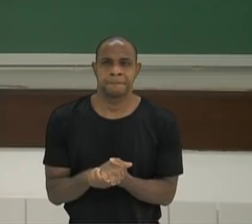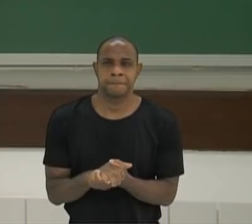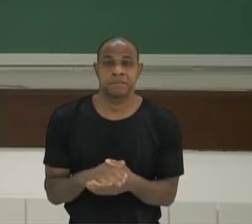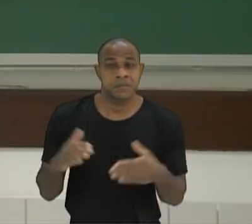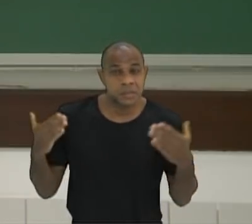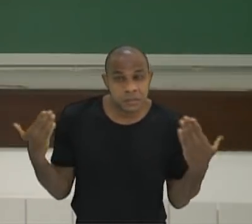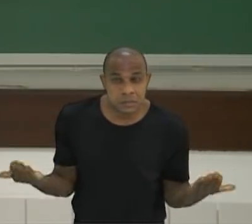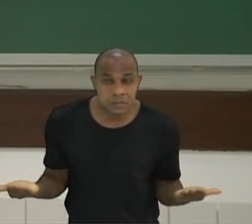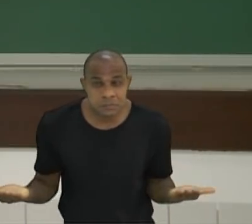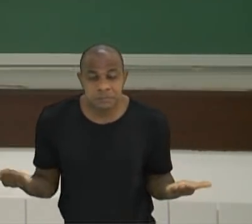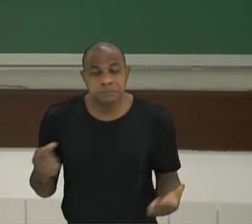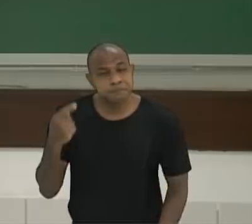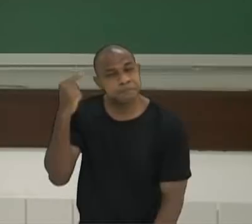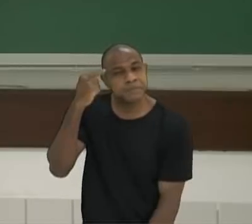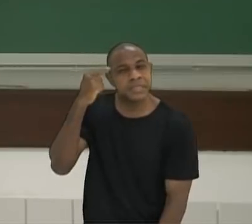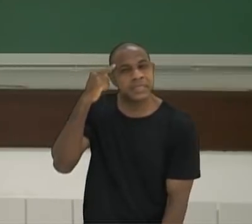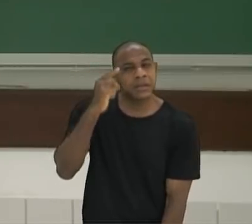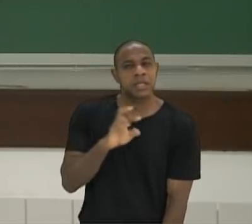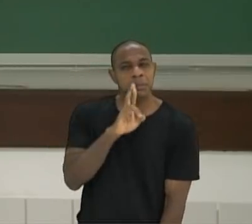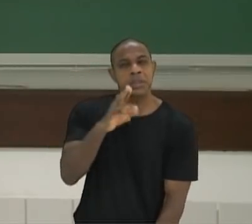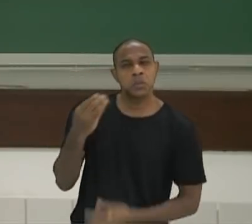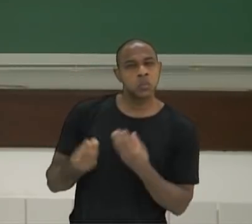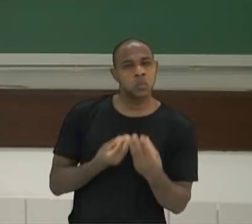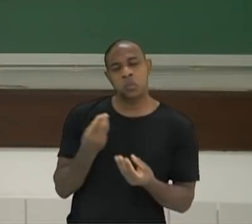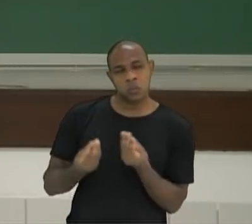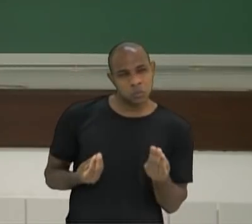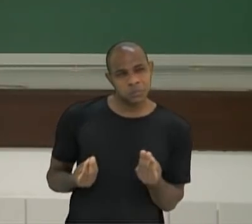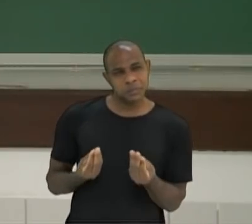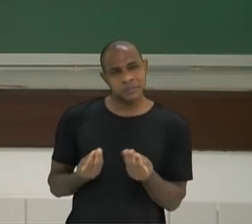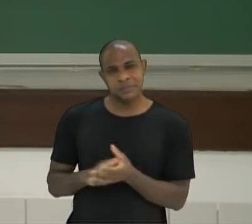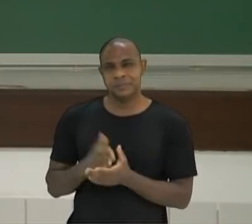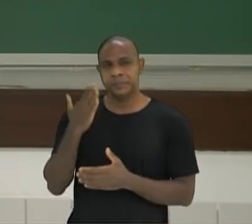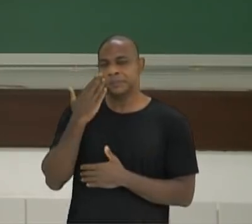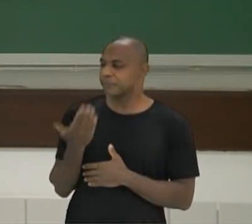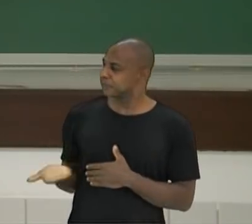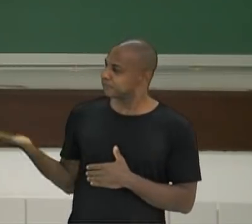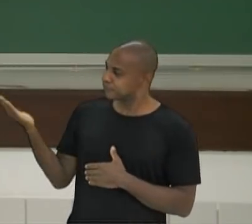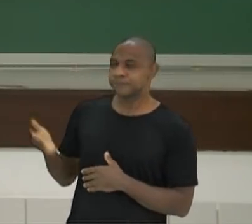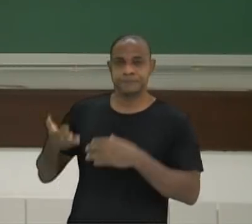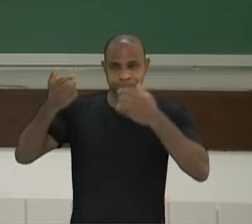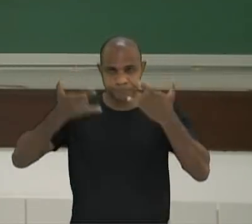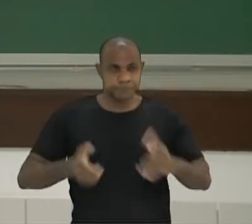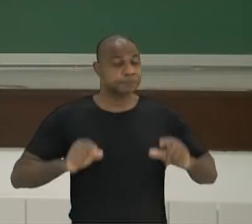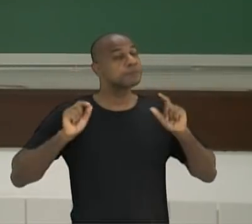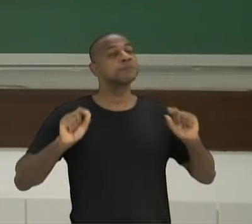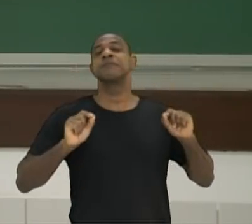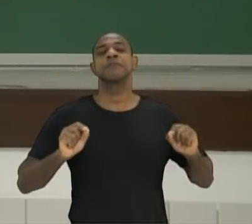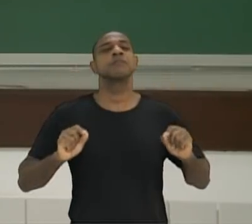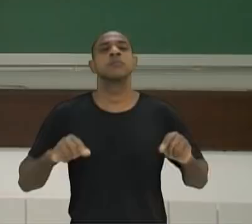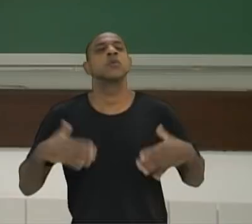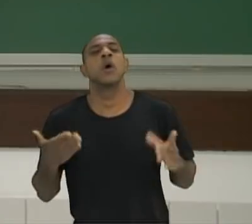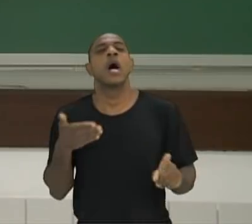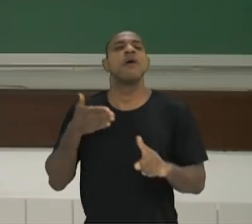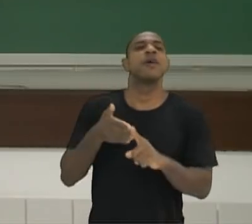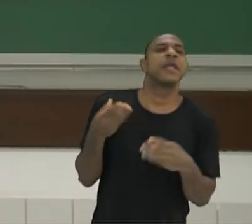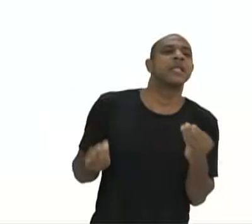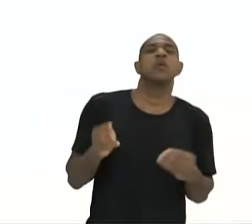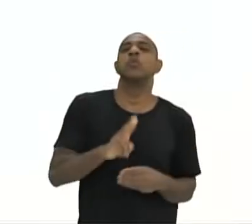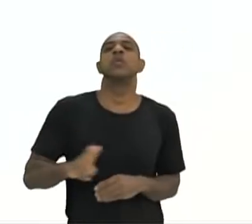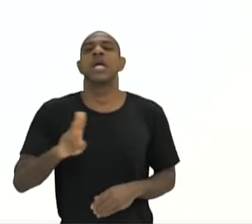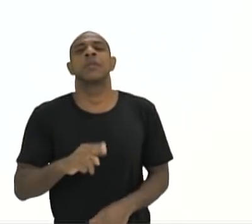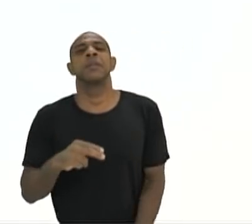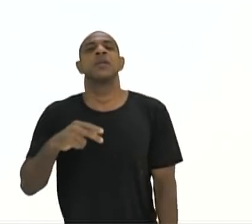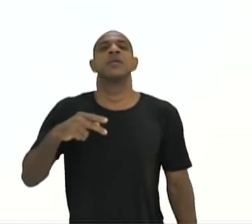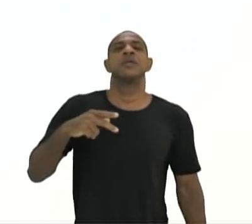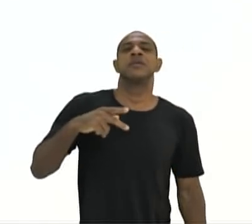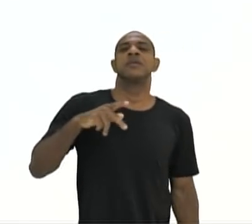E aí, pessoal, pensaram essa questão? Bom, então vamos começar aqui. Ela diz o seguinte: quais os pontos de referência usados pelo